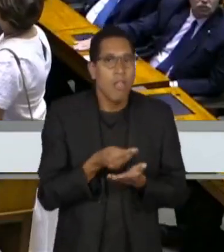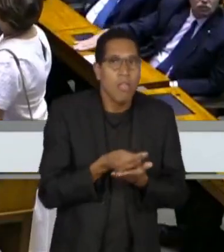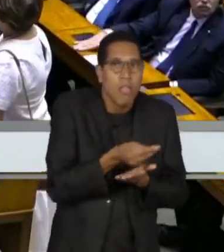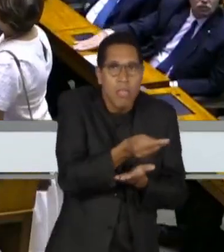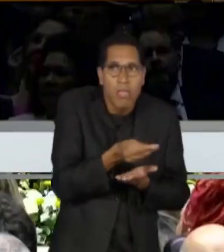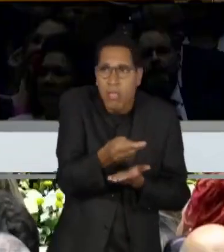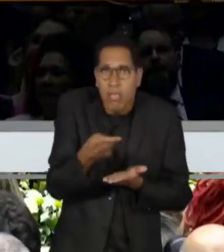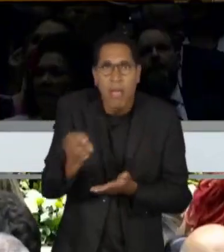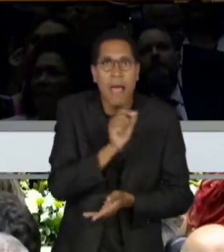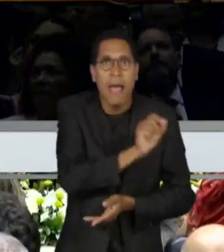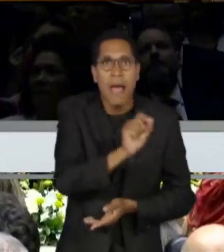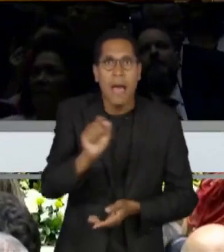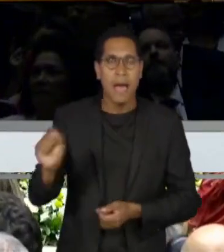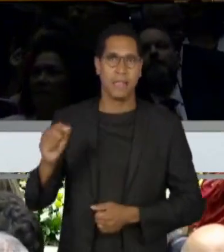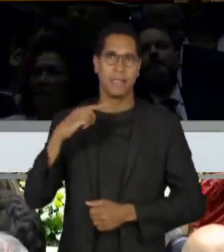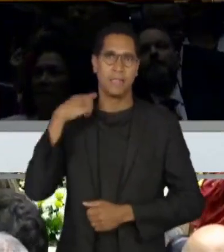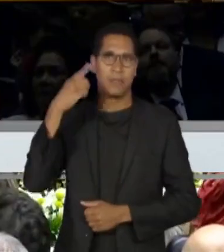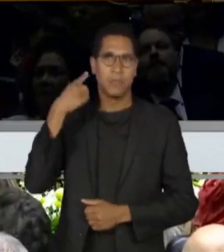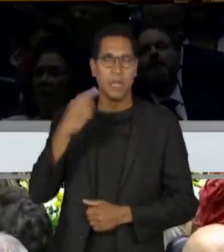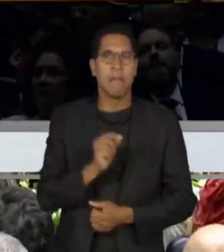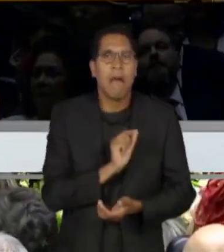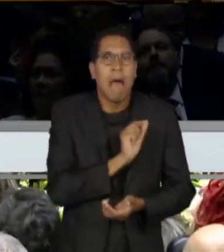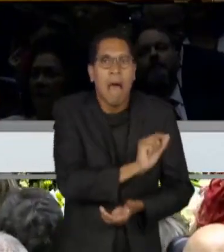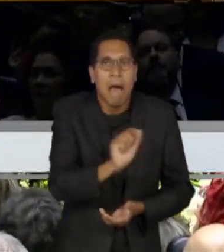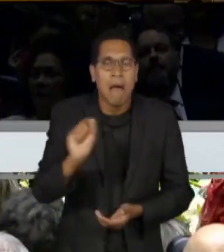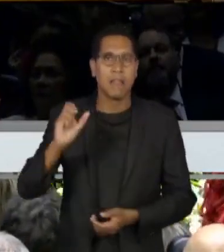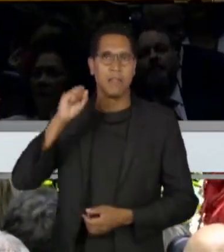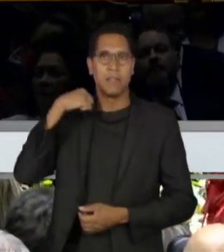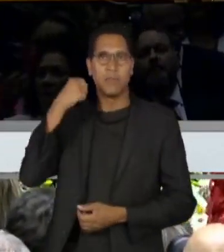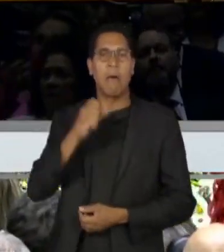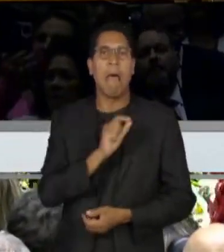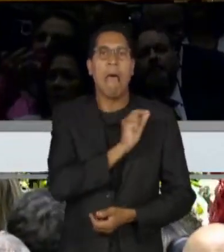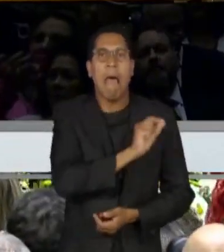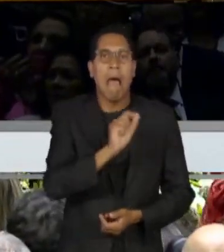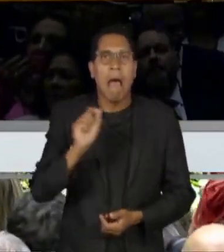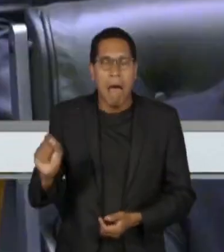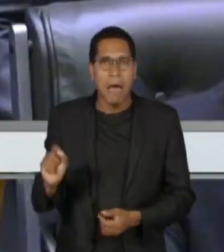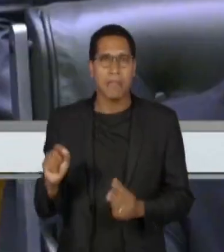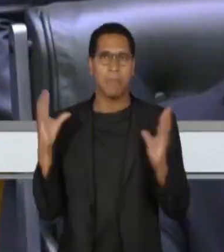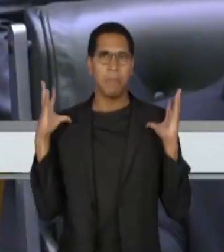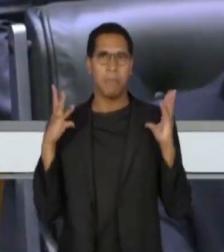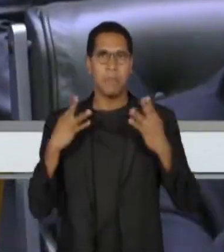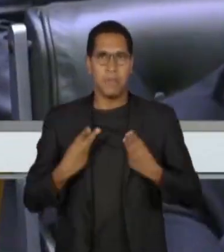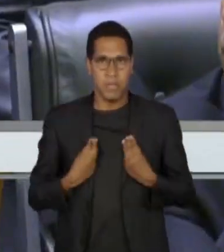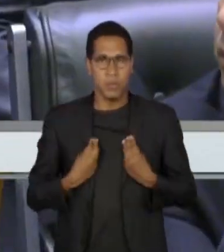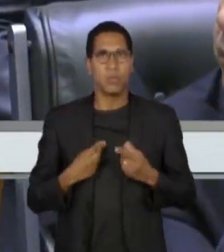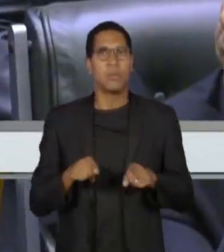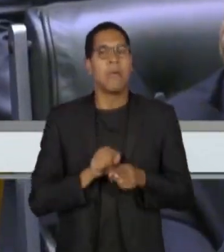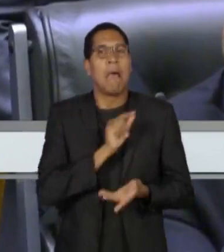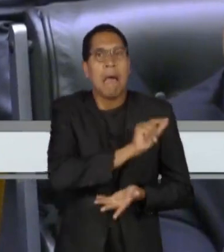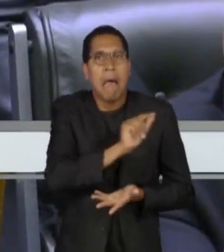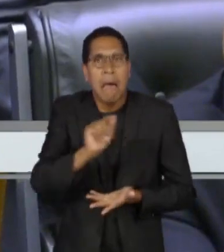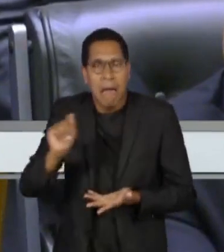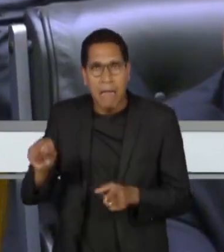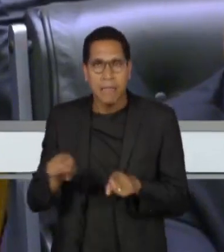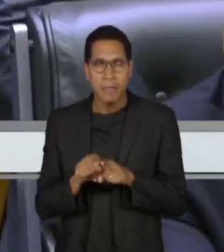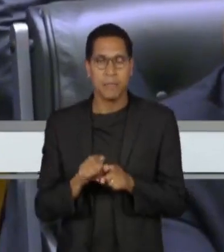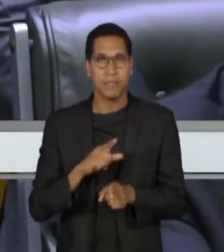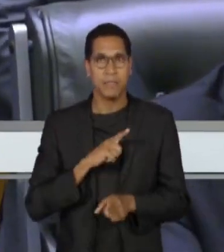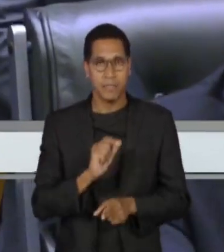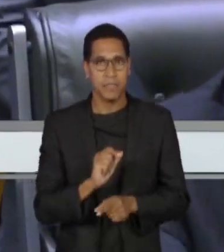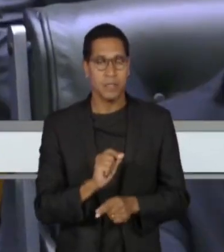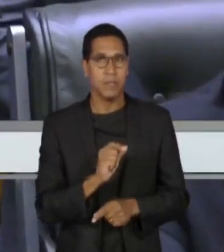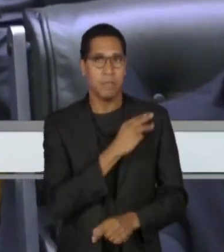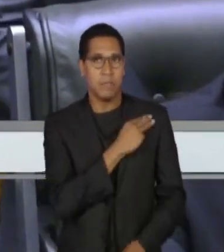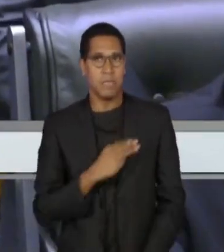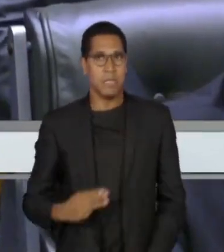deputado, a cada senador, a cada ministro da Suprema Corte, a cada ministro do Tribunal Superior Eleitoral, a cada